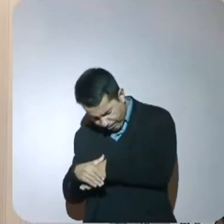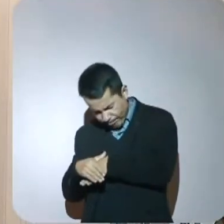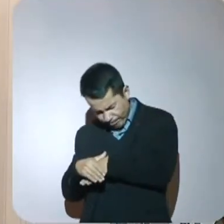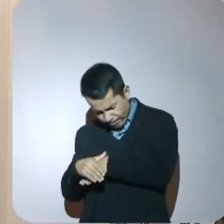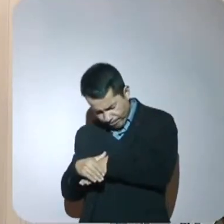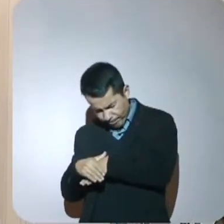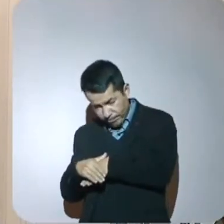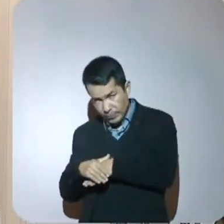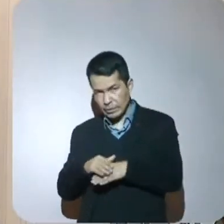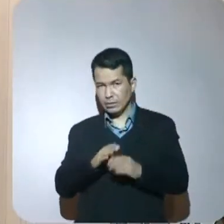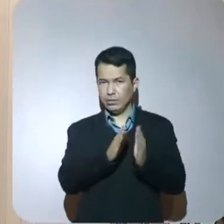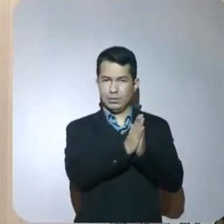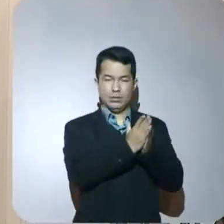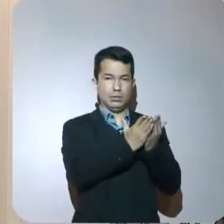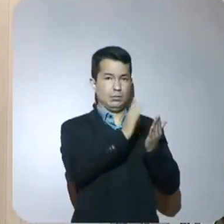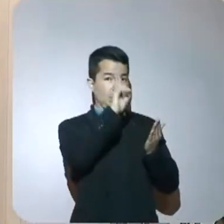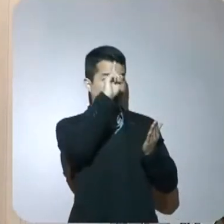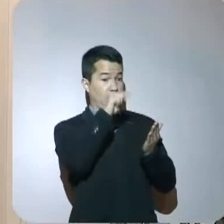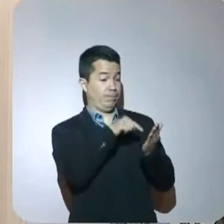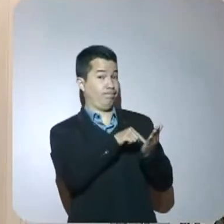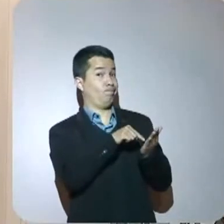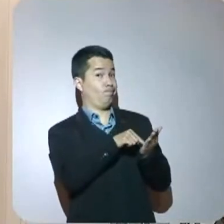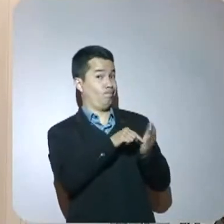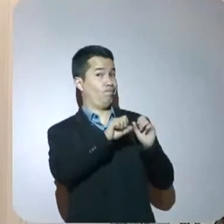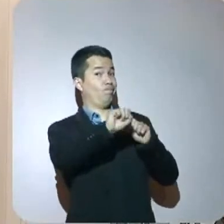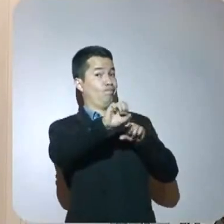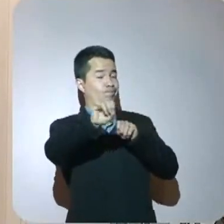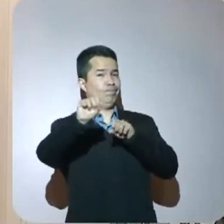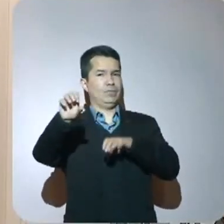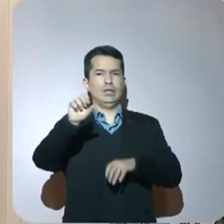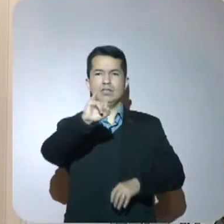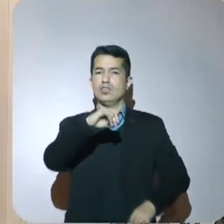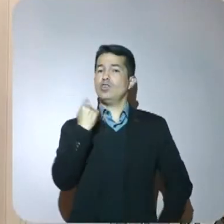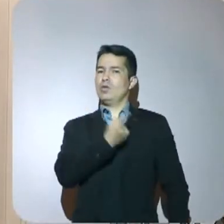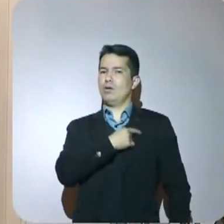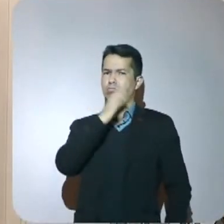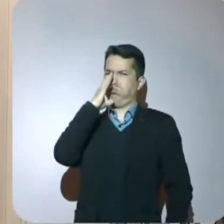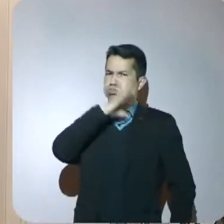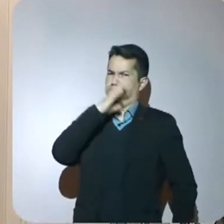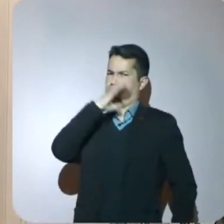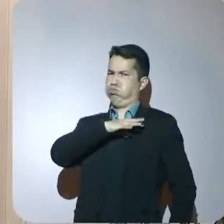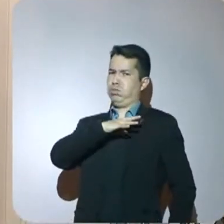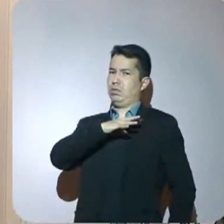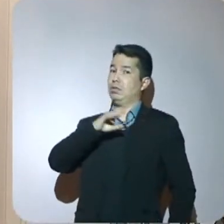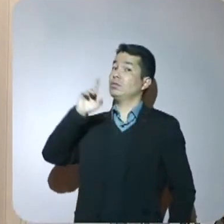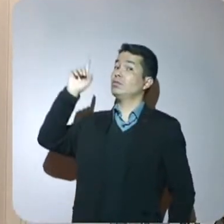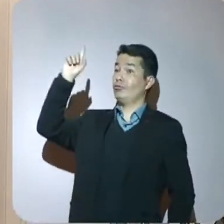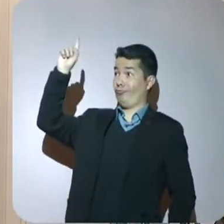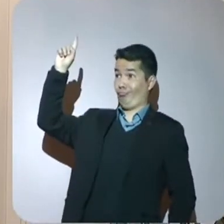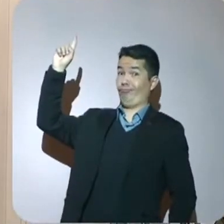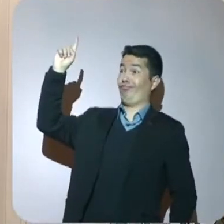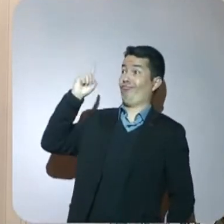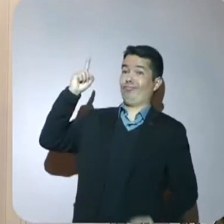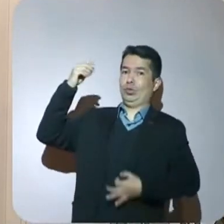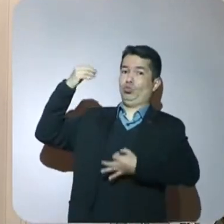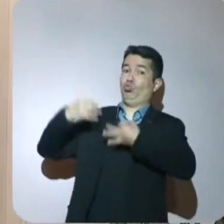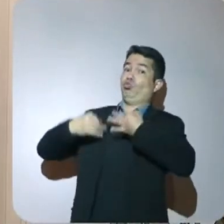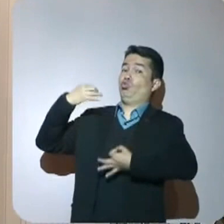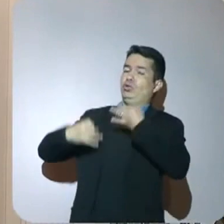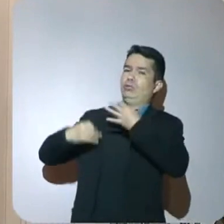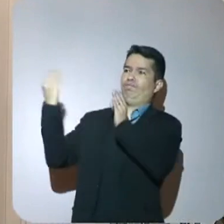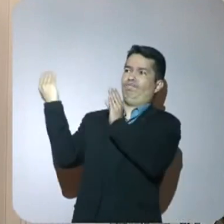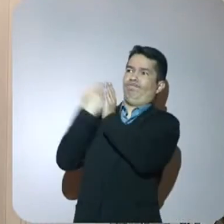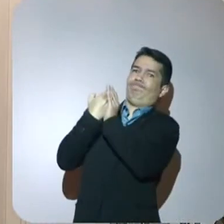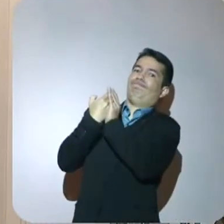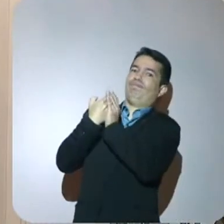de rebeldia é julgado por Deus. Então a gente tem que aprender a olhar para Jesus, a olhar para a missão e